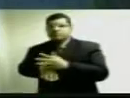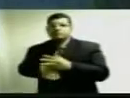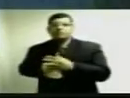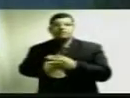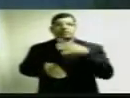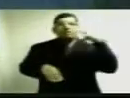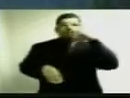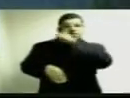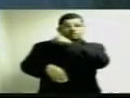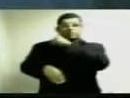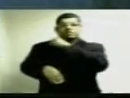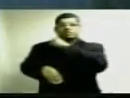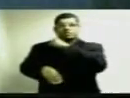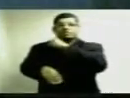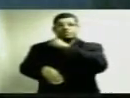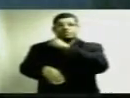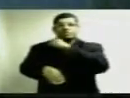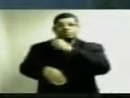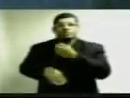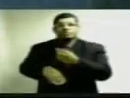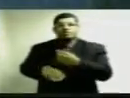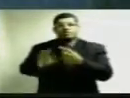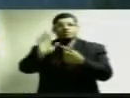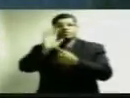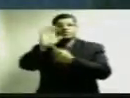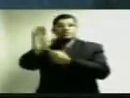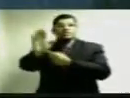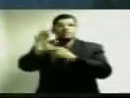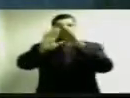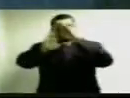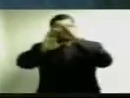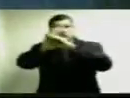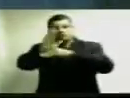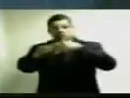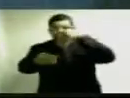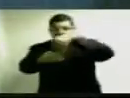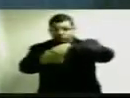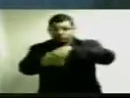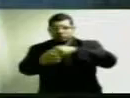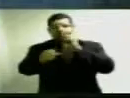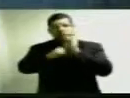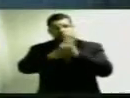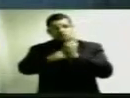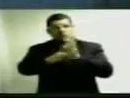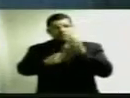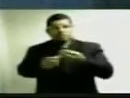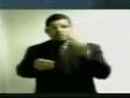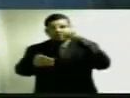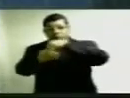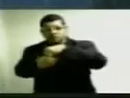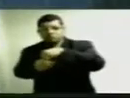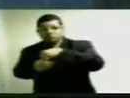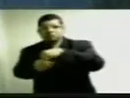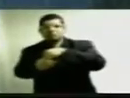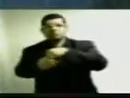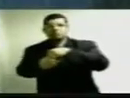e urgentemente definir uma pauta de votações da Casa que inclua